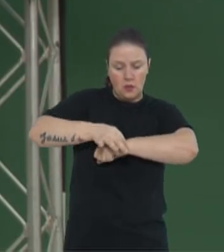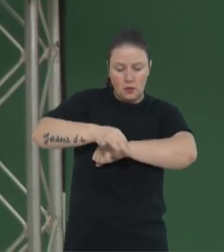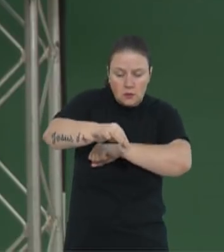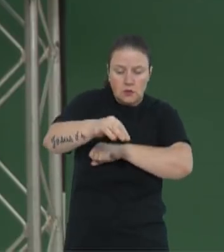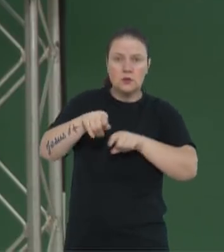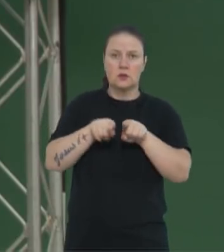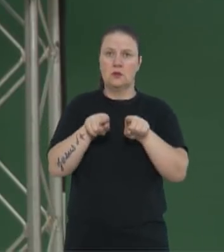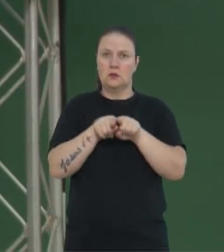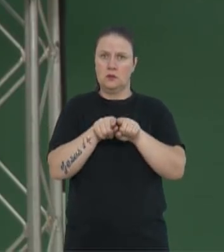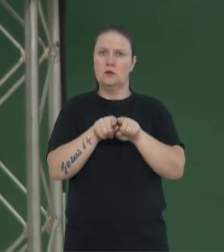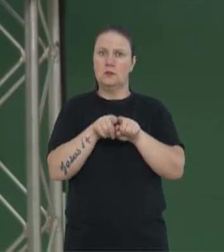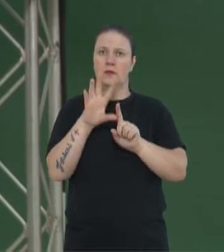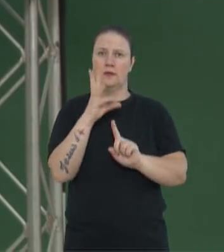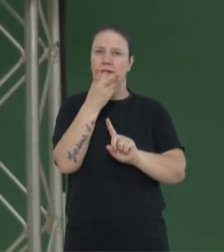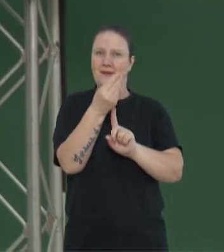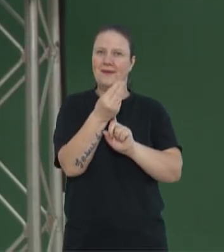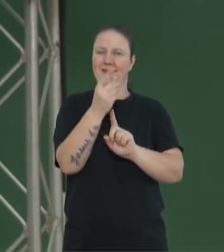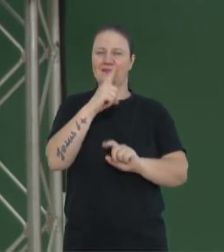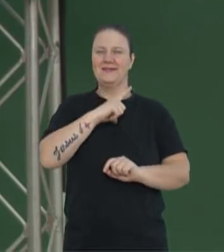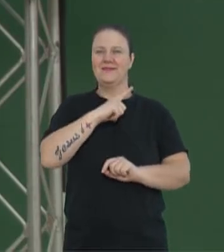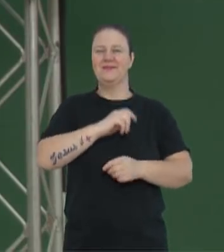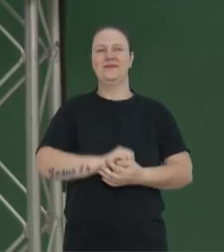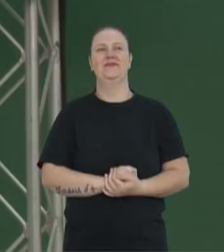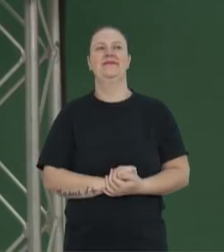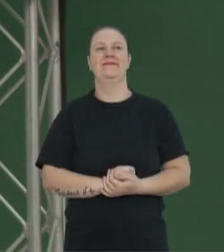arte, sabe? A gente vai chegar nesse ponto.